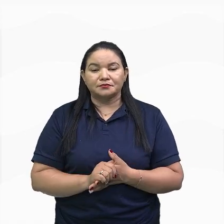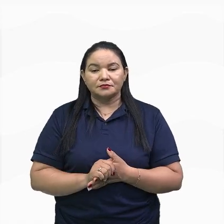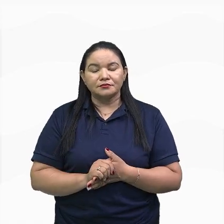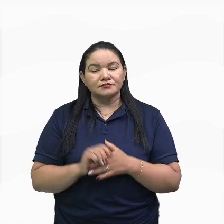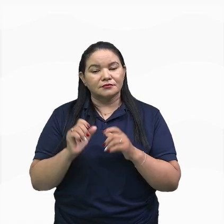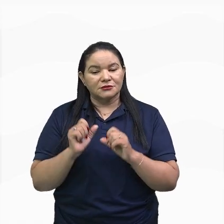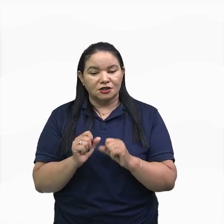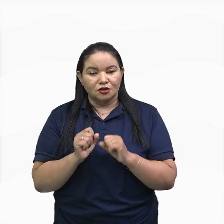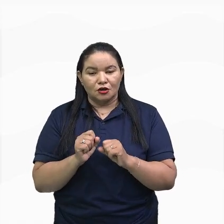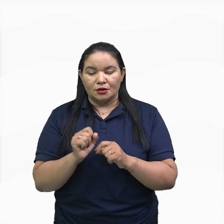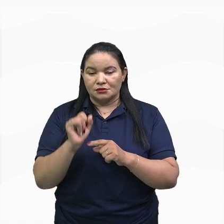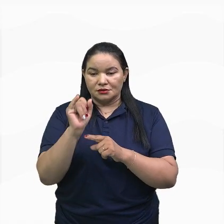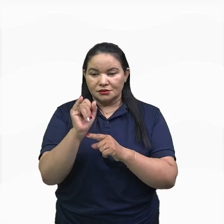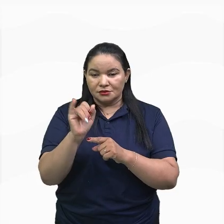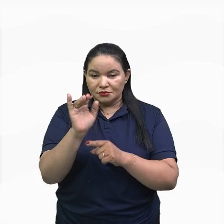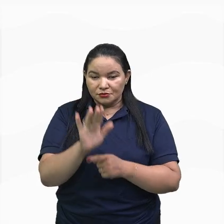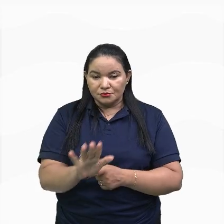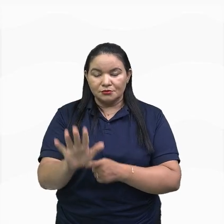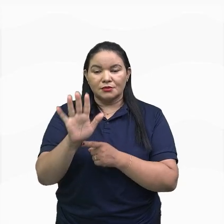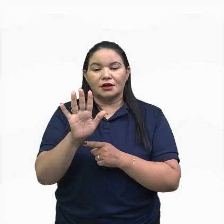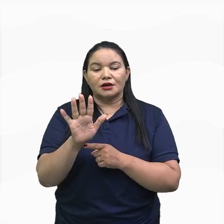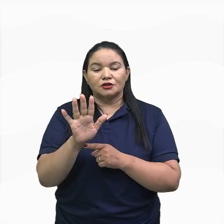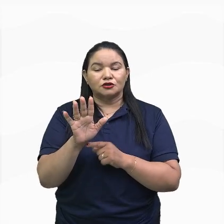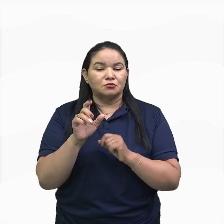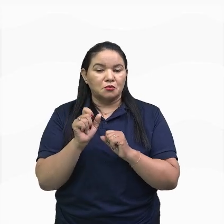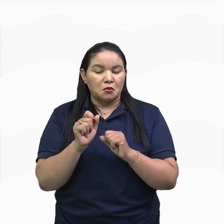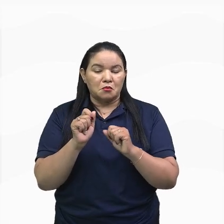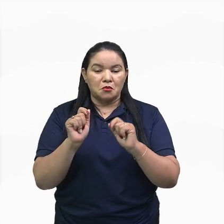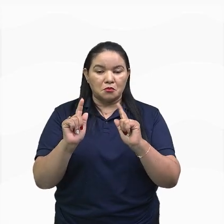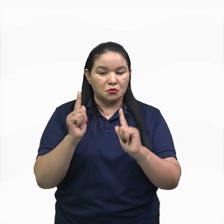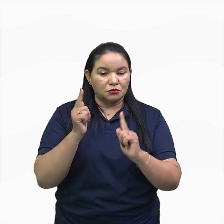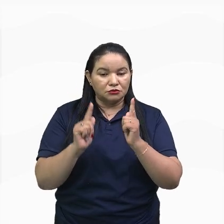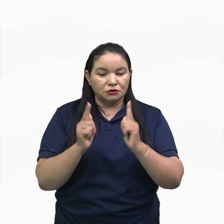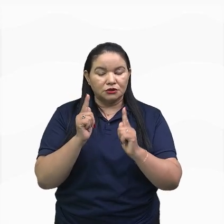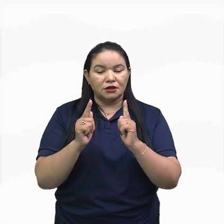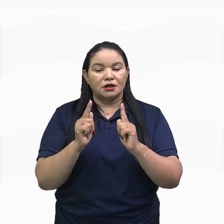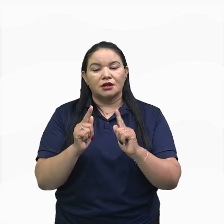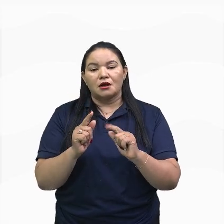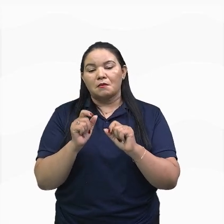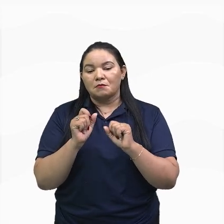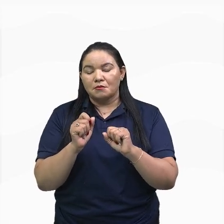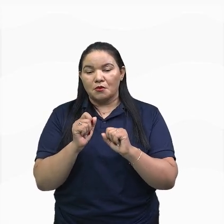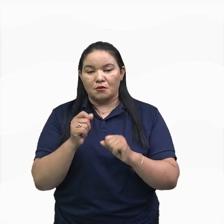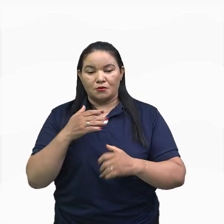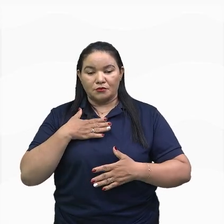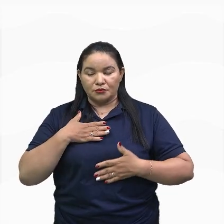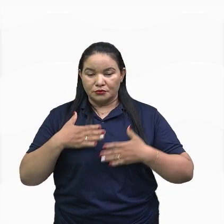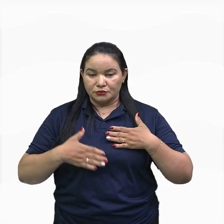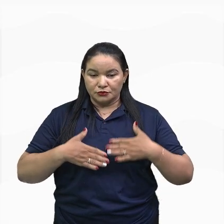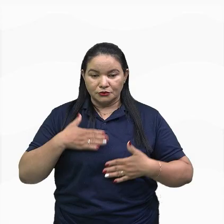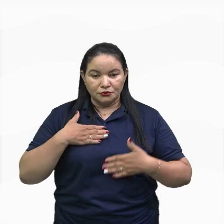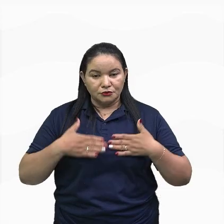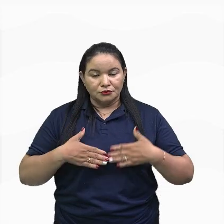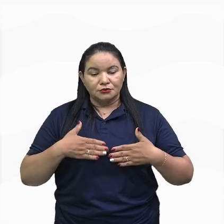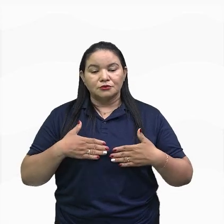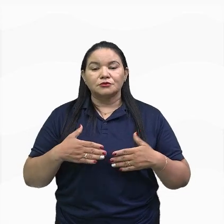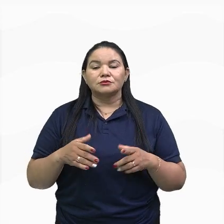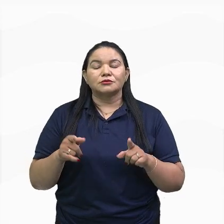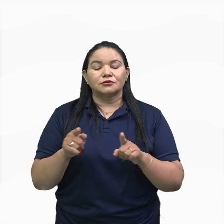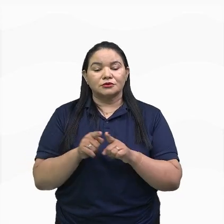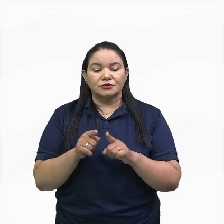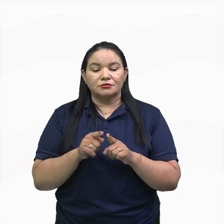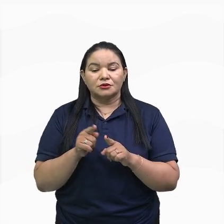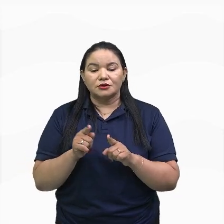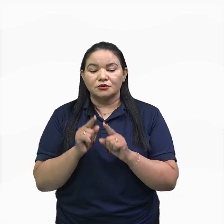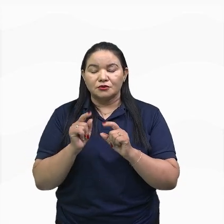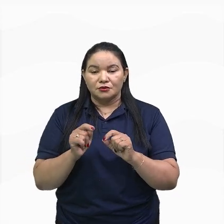né, através da imagem, através dos gestos, dos trejeitos, né, que a gente tem essa mania de